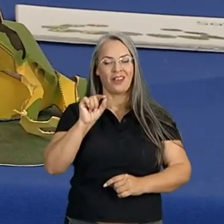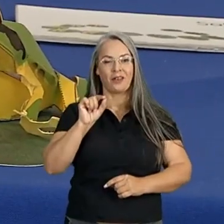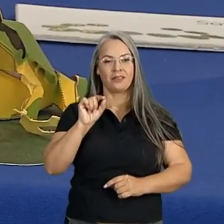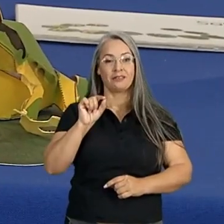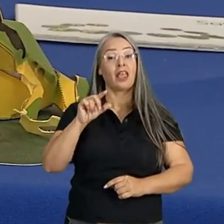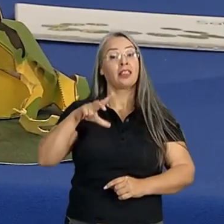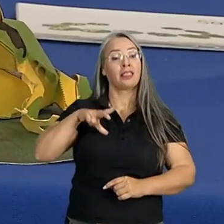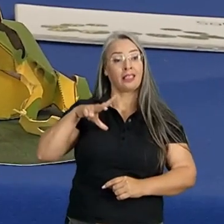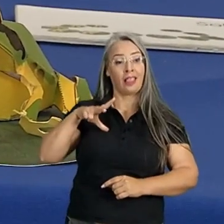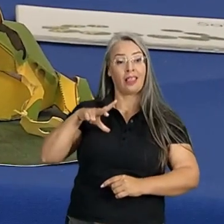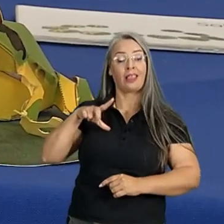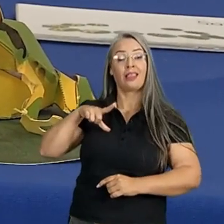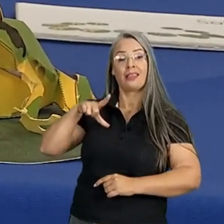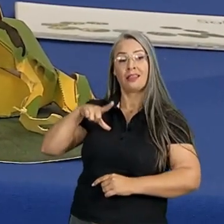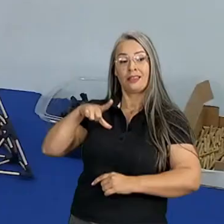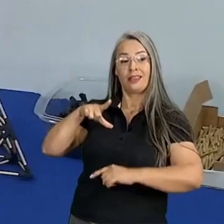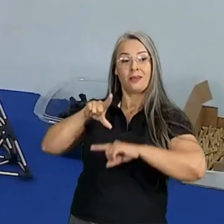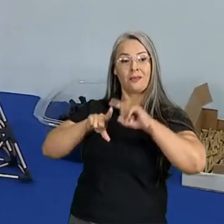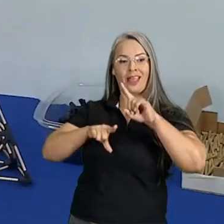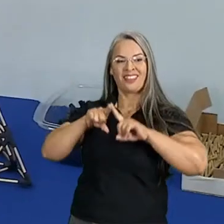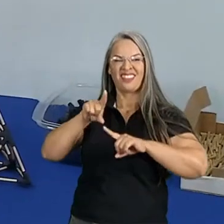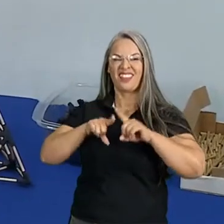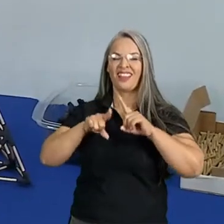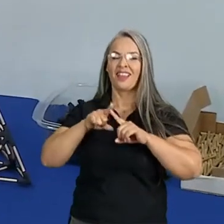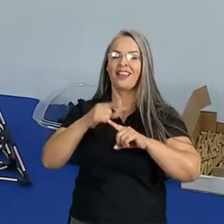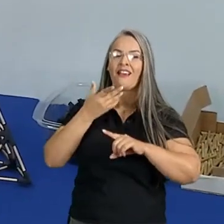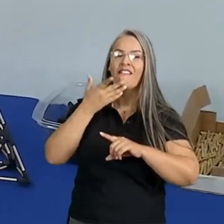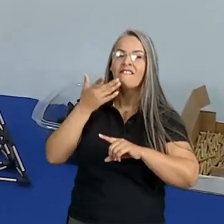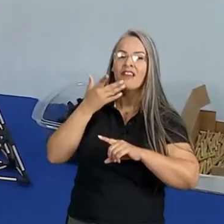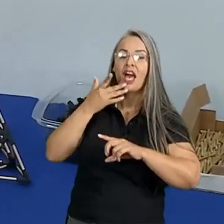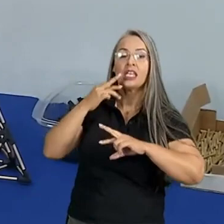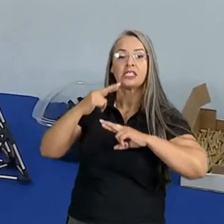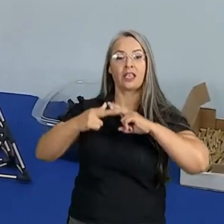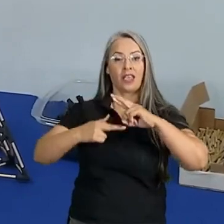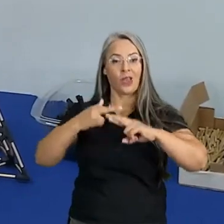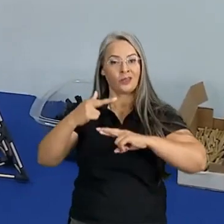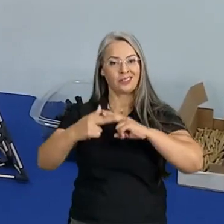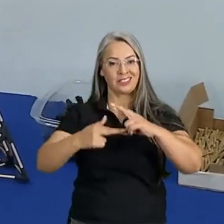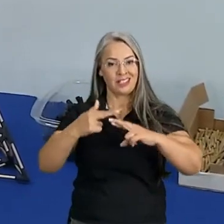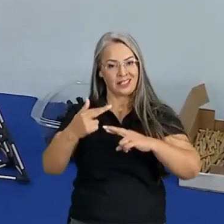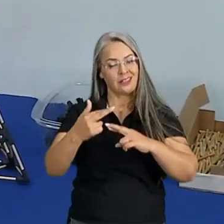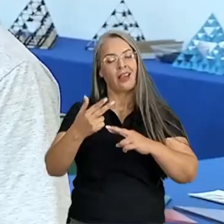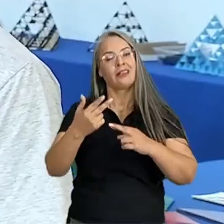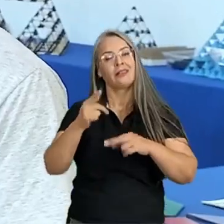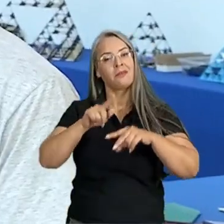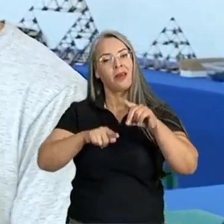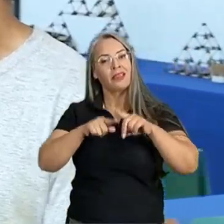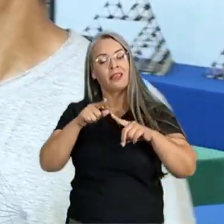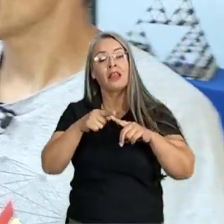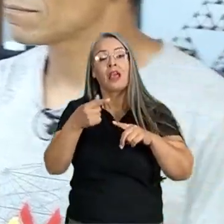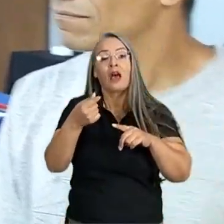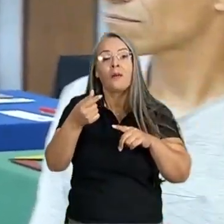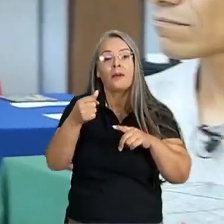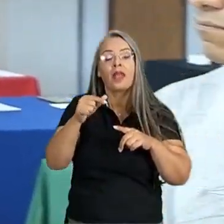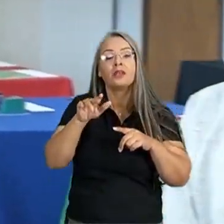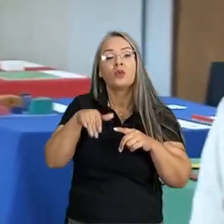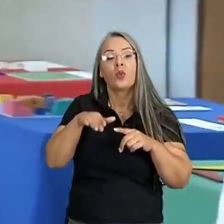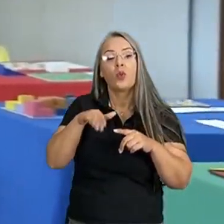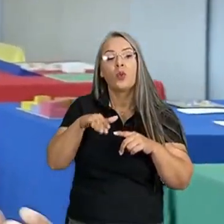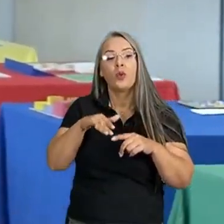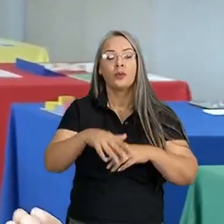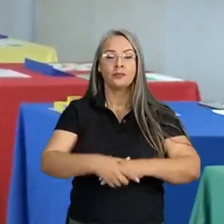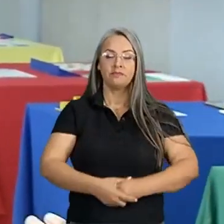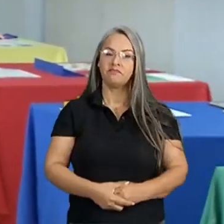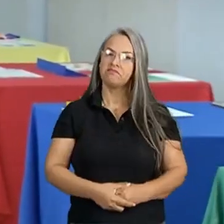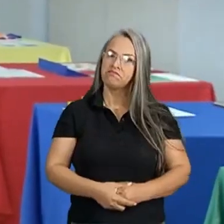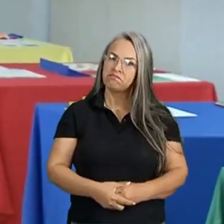que são de facilidade ou seja são coisas baratas e esse fazer a gente